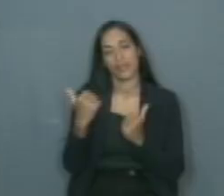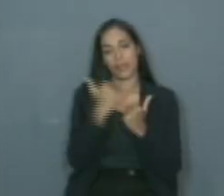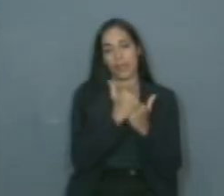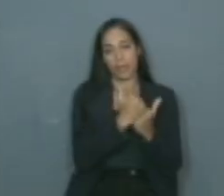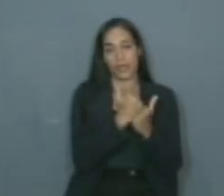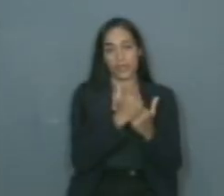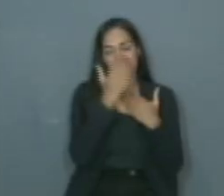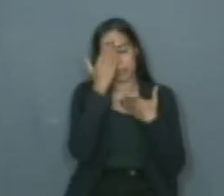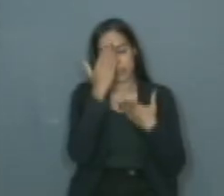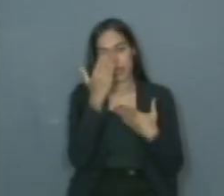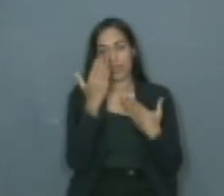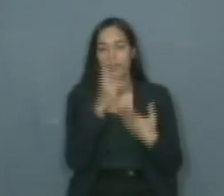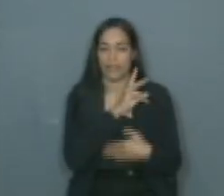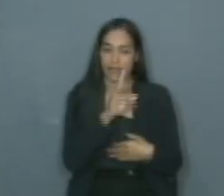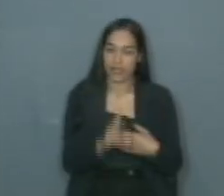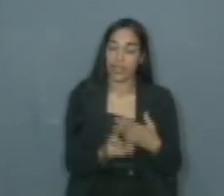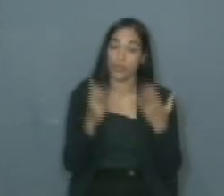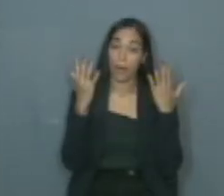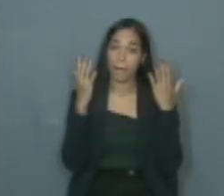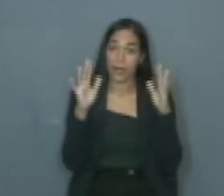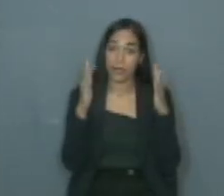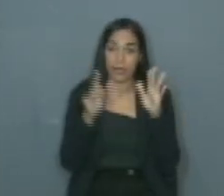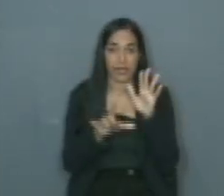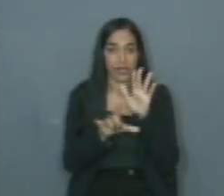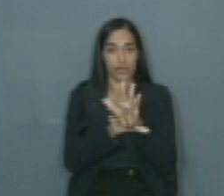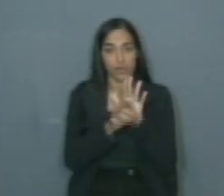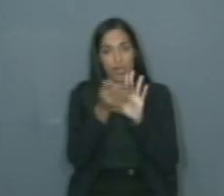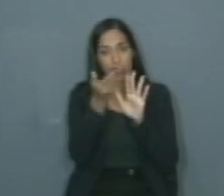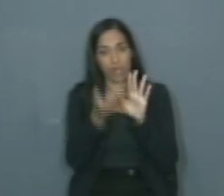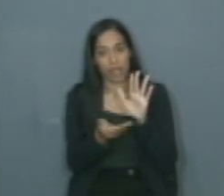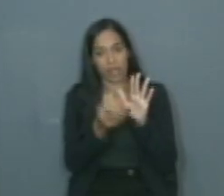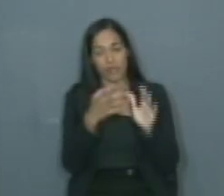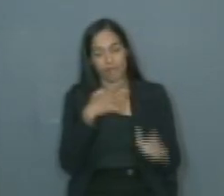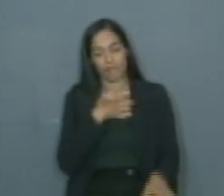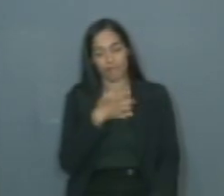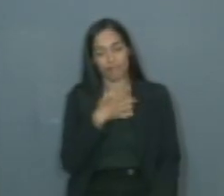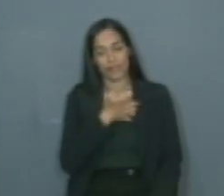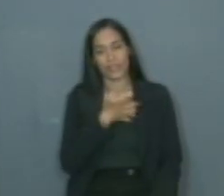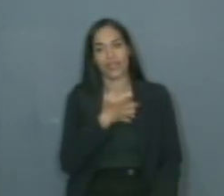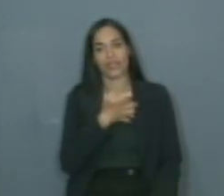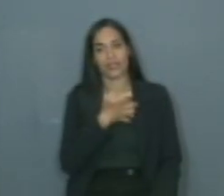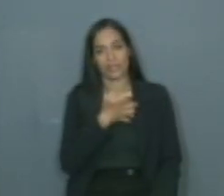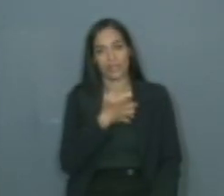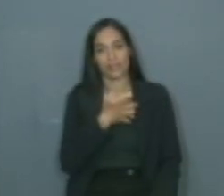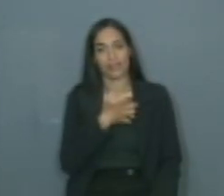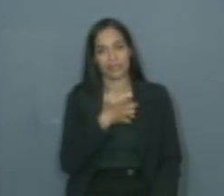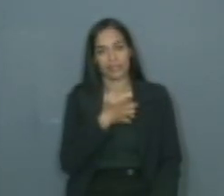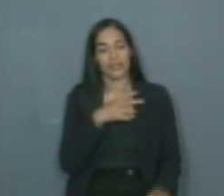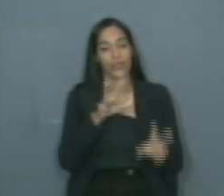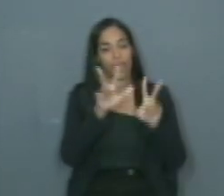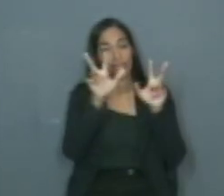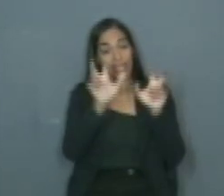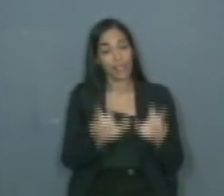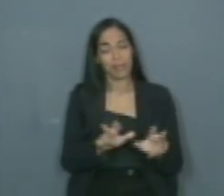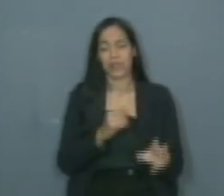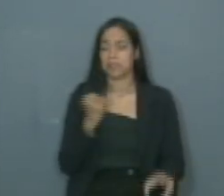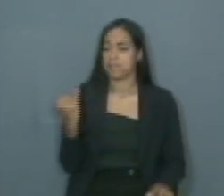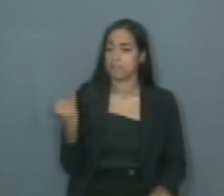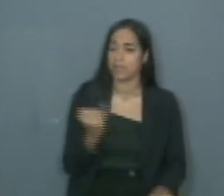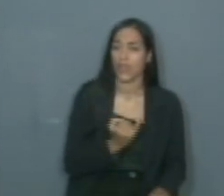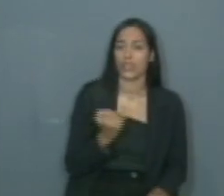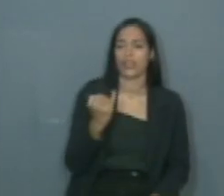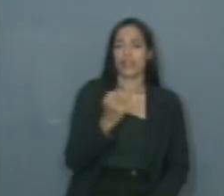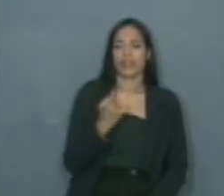vereador. Parabenizá-lo. Eu lembro bem da sua lei e a sua sensibilidade em tratar de uma temática tão importante para